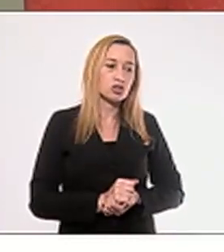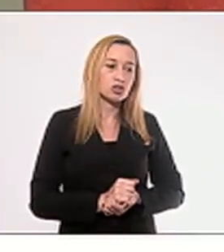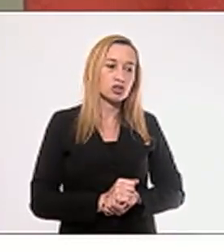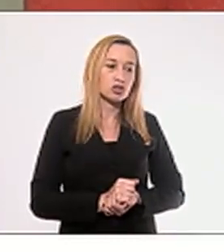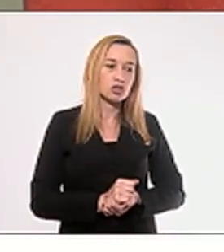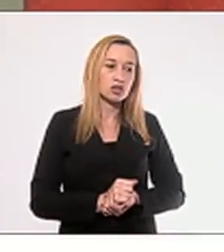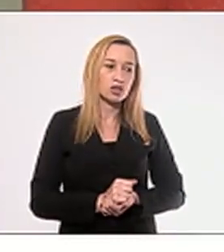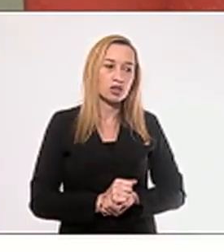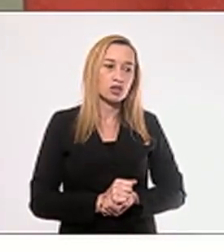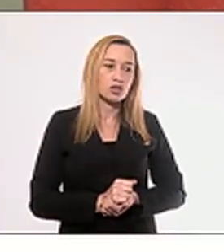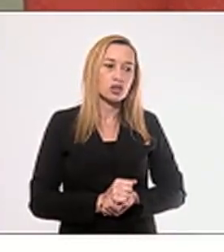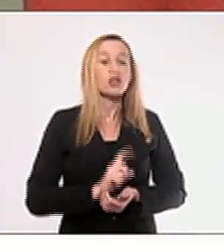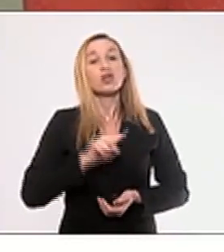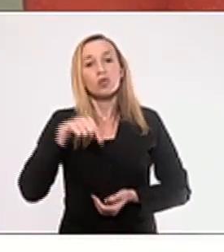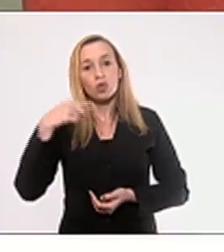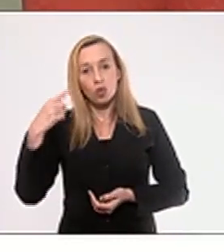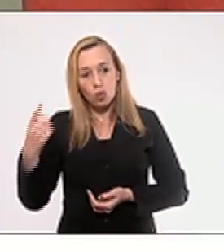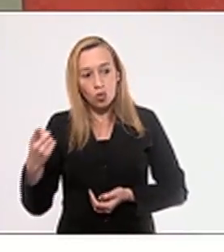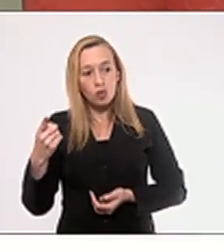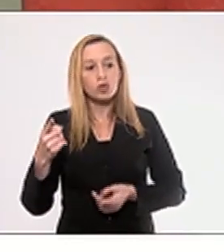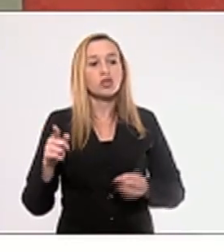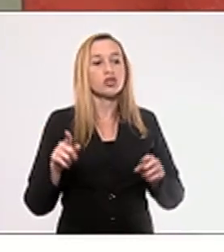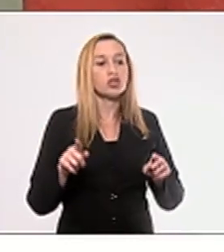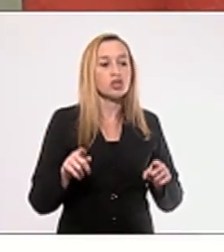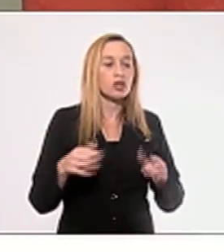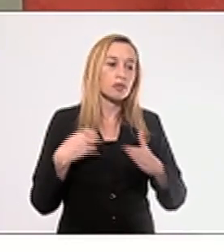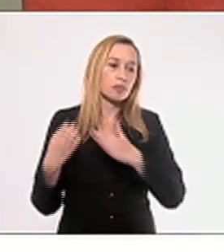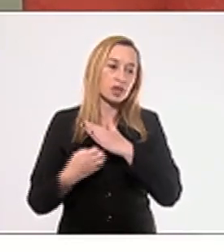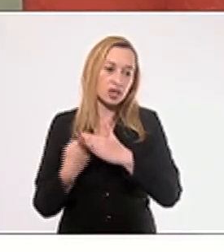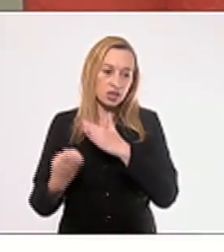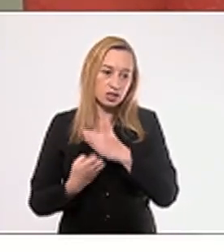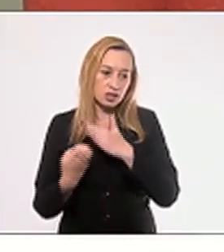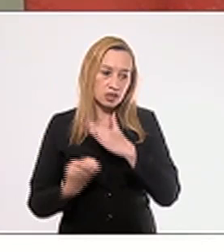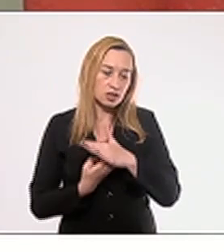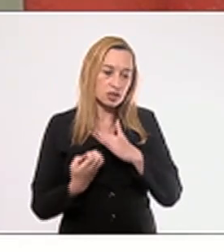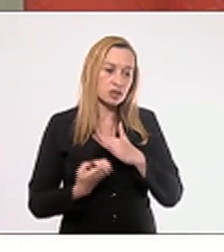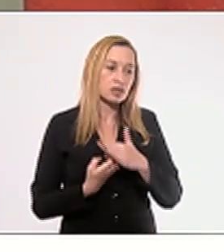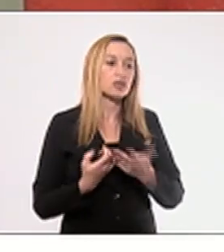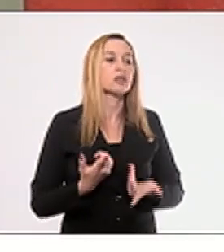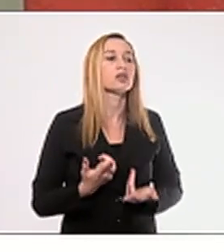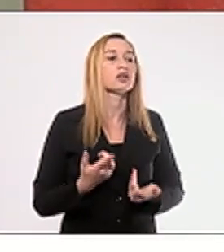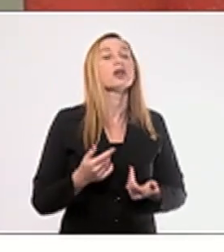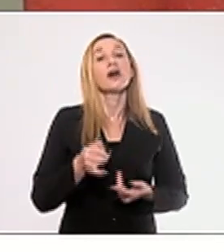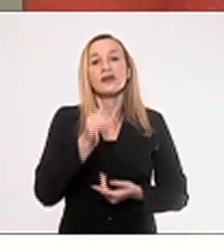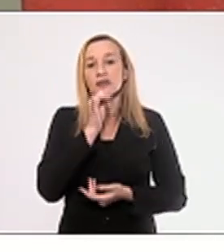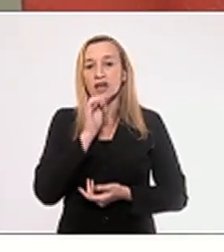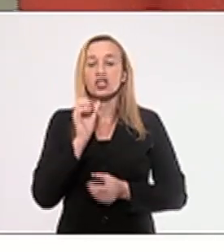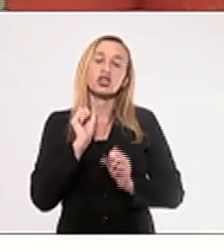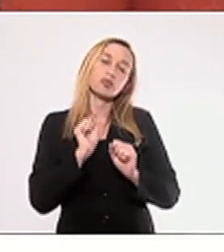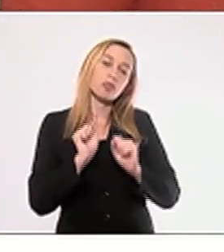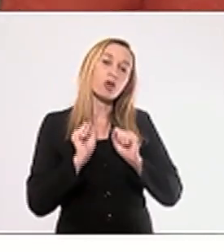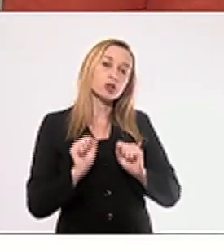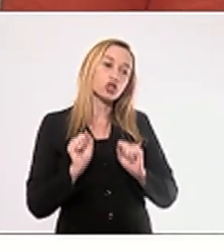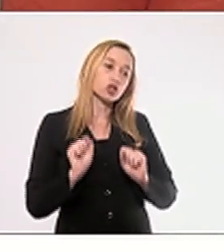exaustivos testes, inclusive com outras companhias de saneamento do Brasil. Inclusive, a gente tem testes que depois a gente